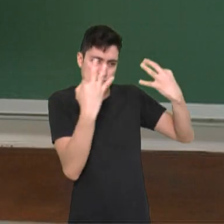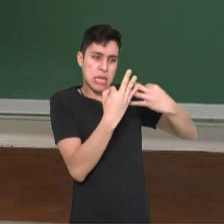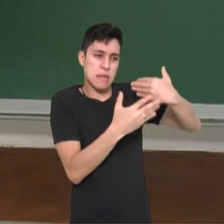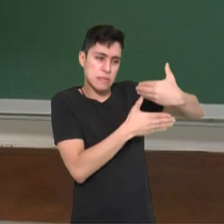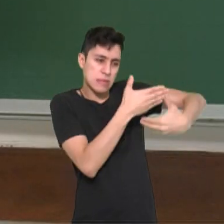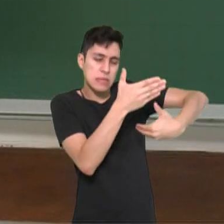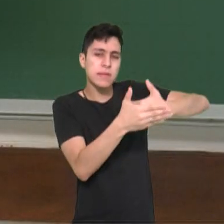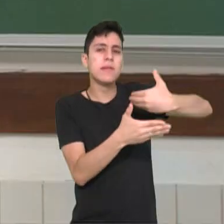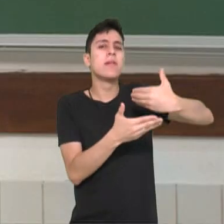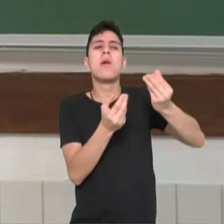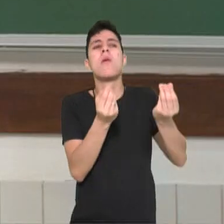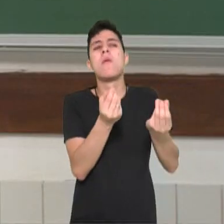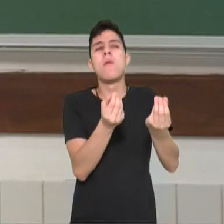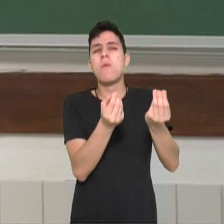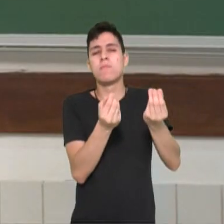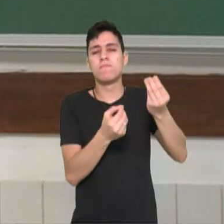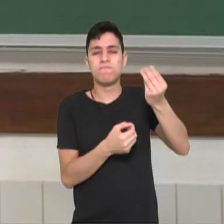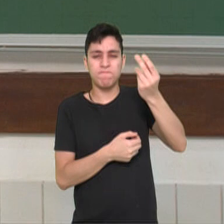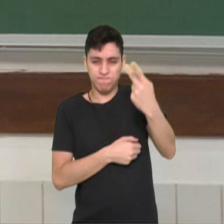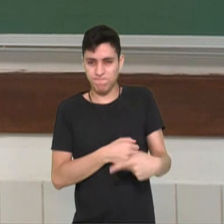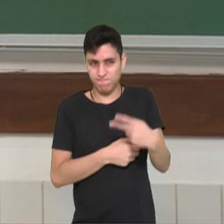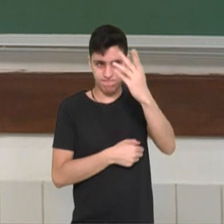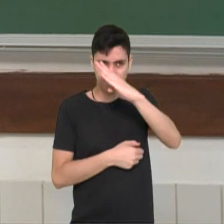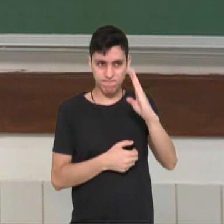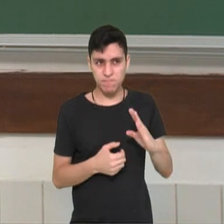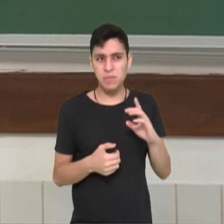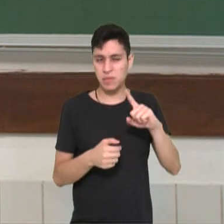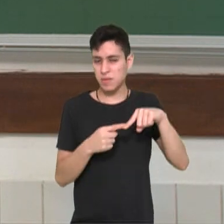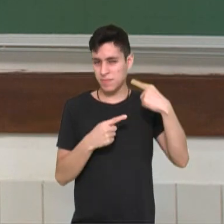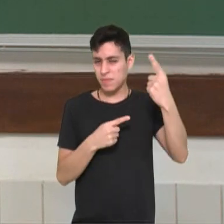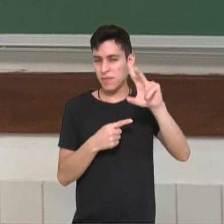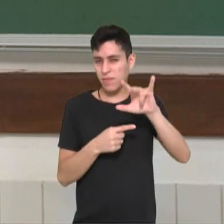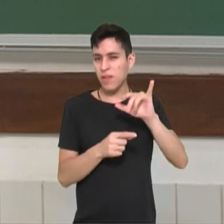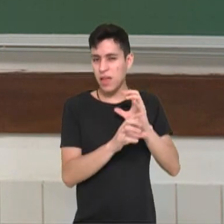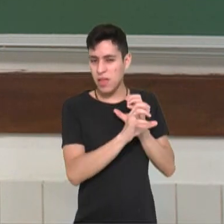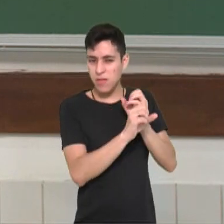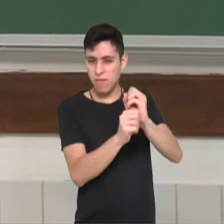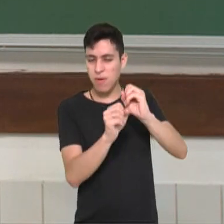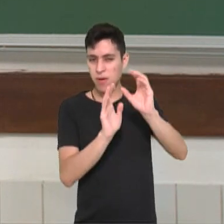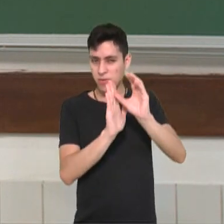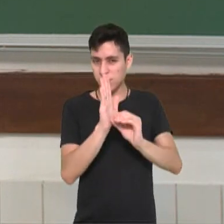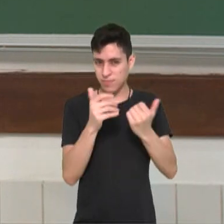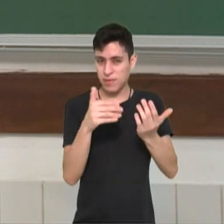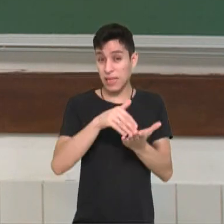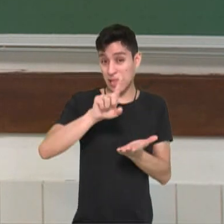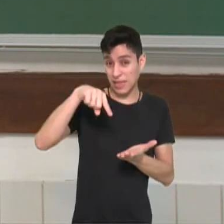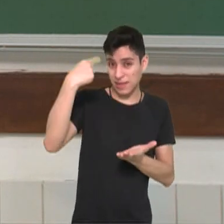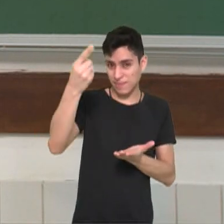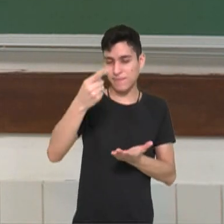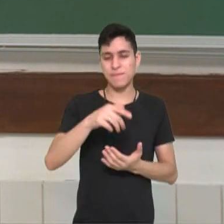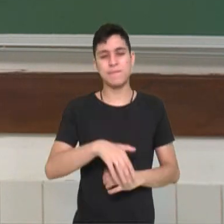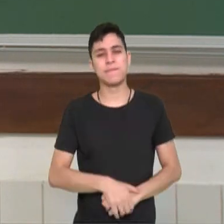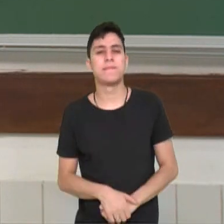ver novamente e revisar todas as aulas que a gente teve sobre esse conteúdo. Bom, até a próxima, pessoal!